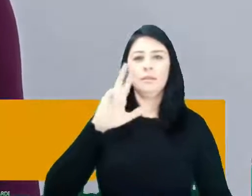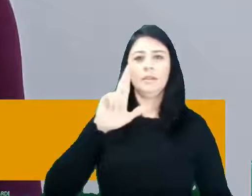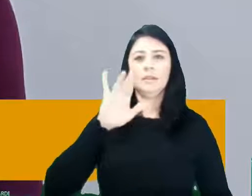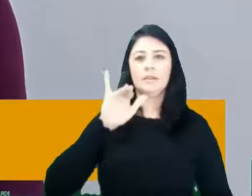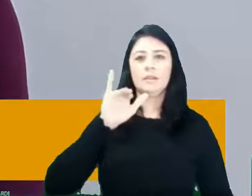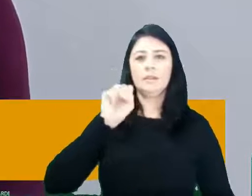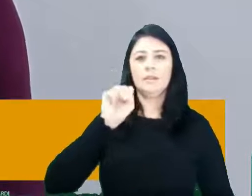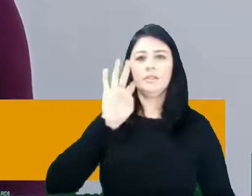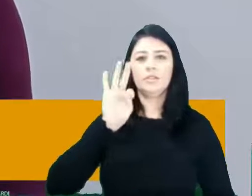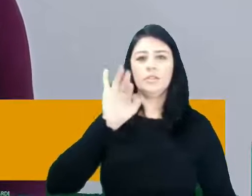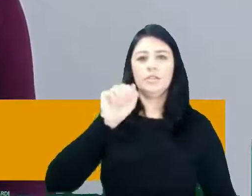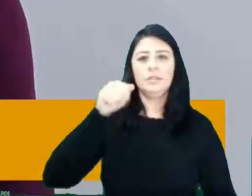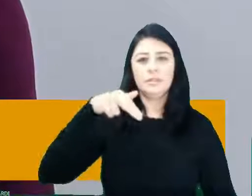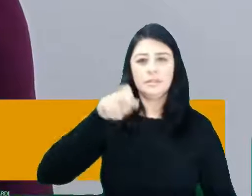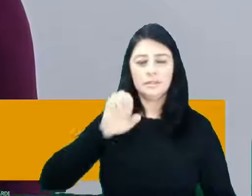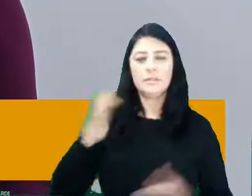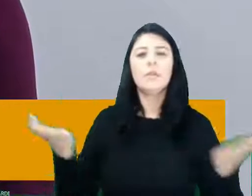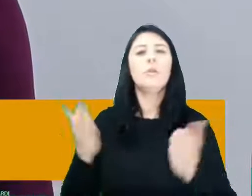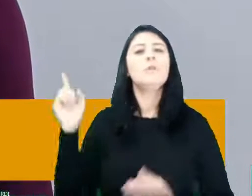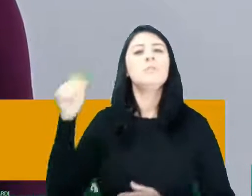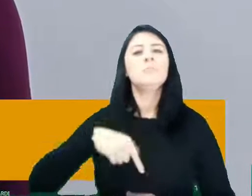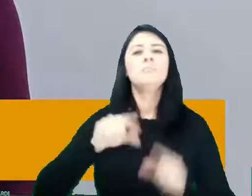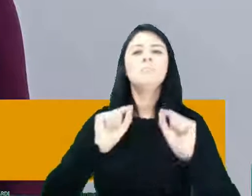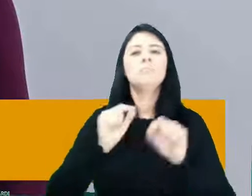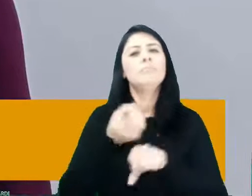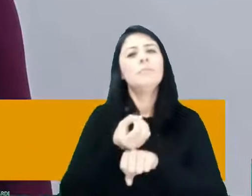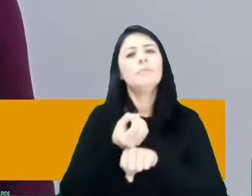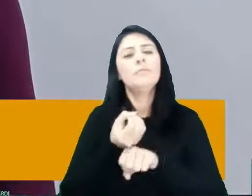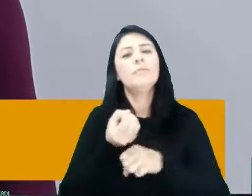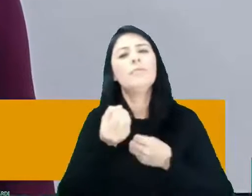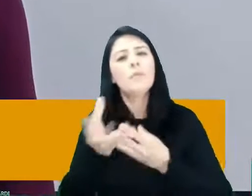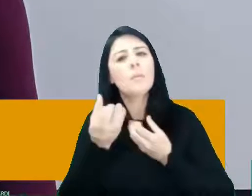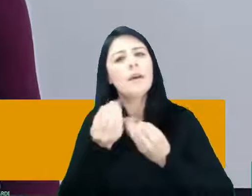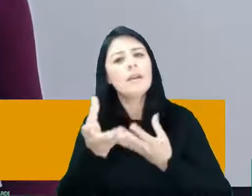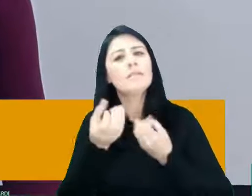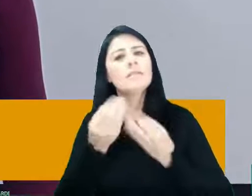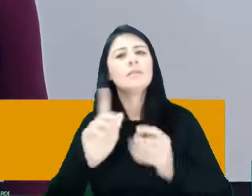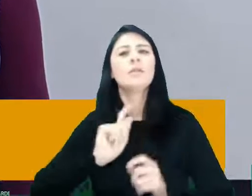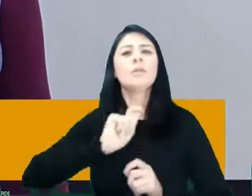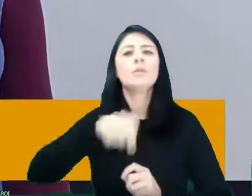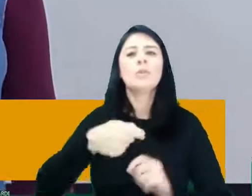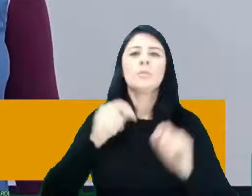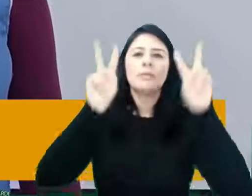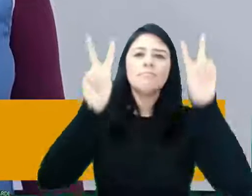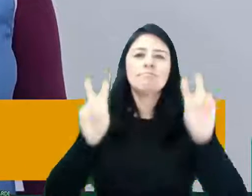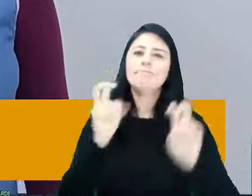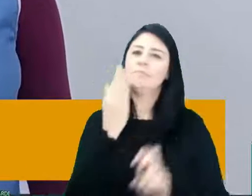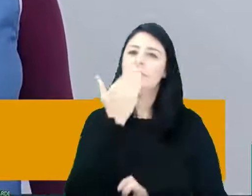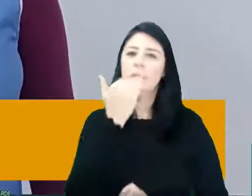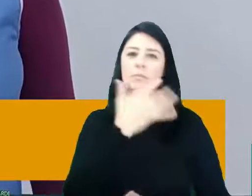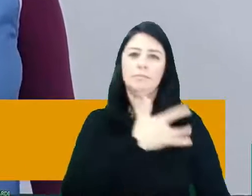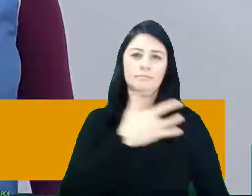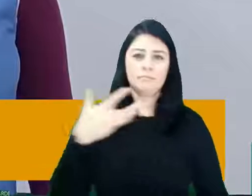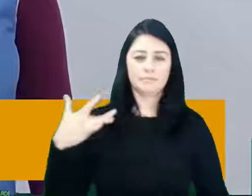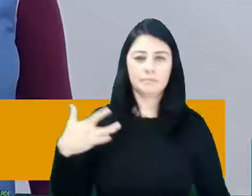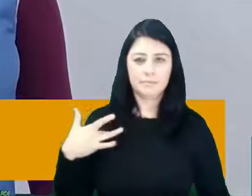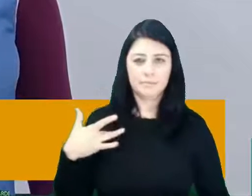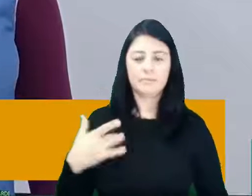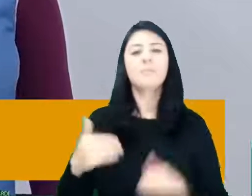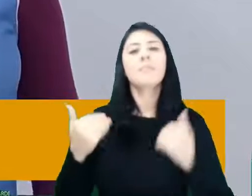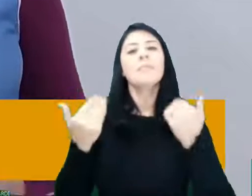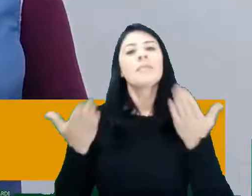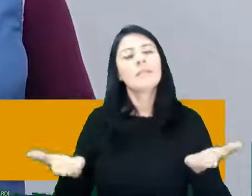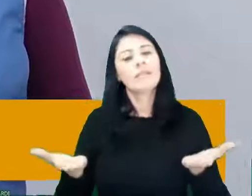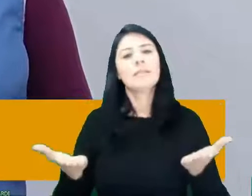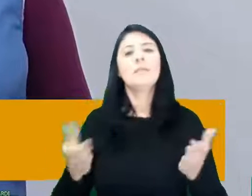Cristiane. Hoje eu vim trazer um pouquinho de informação para vocês a respeito de alimentação saudável.